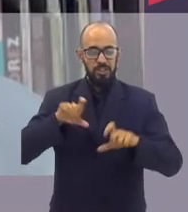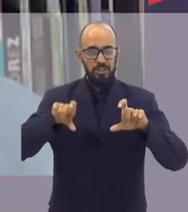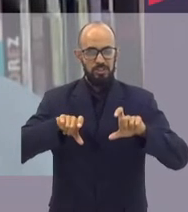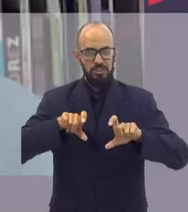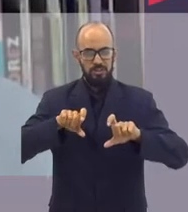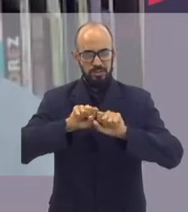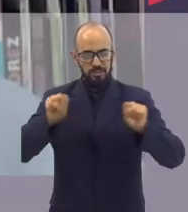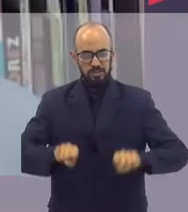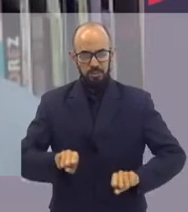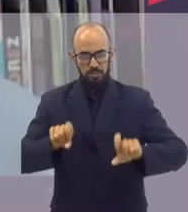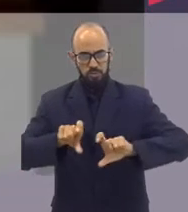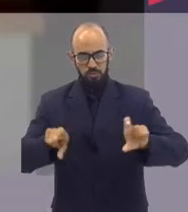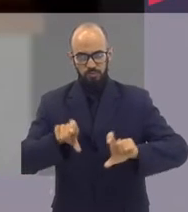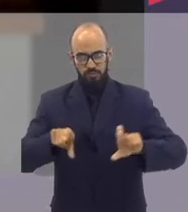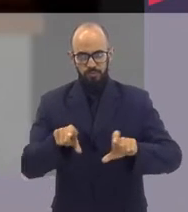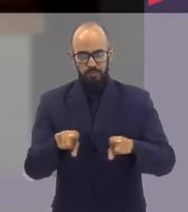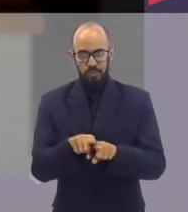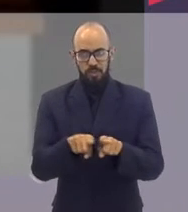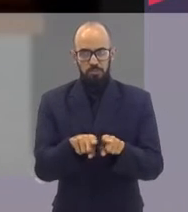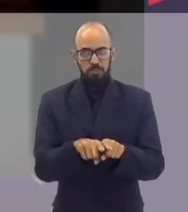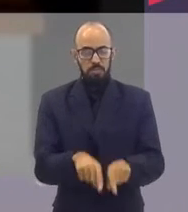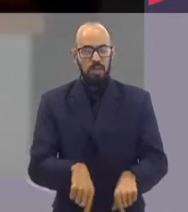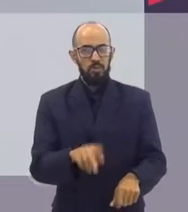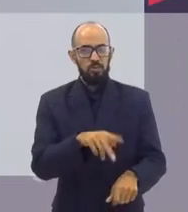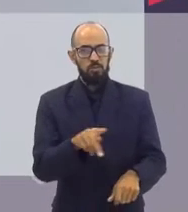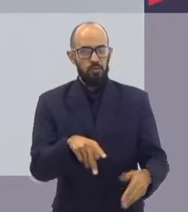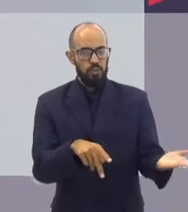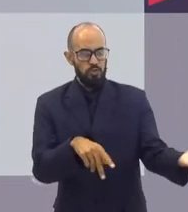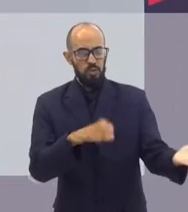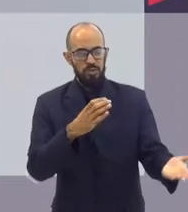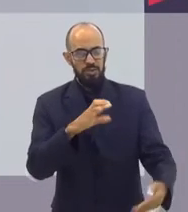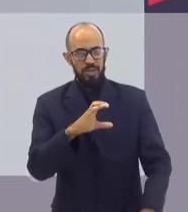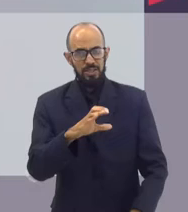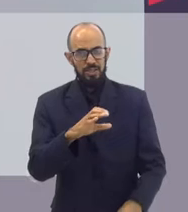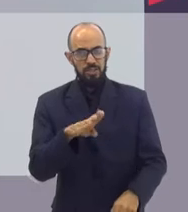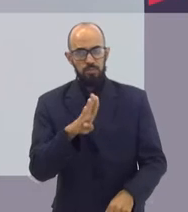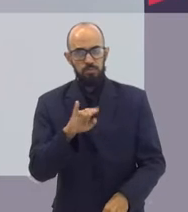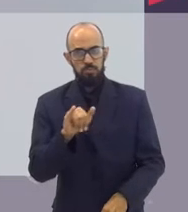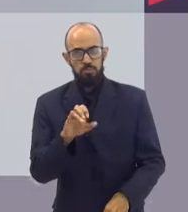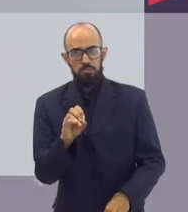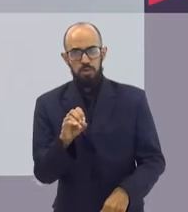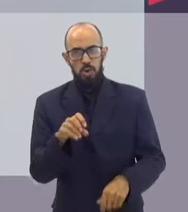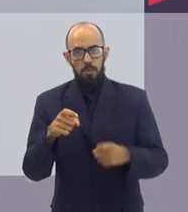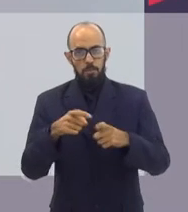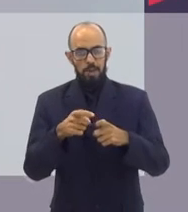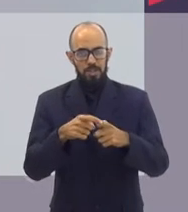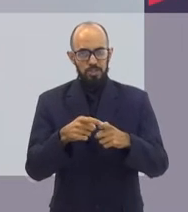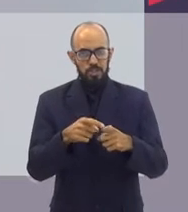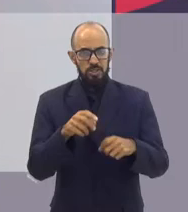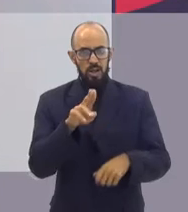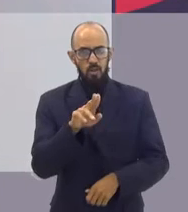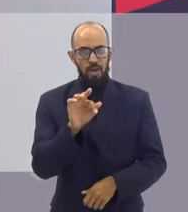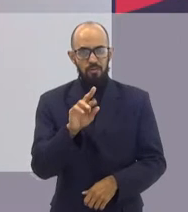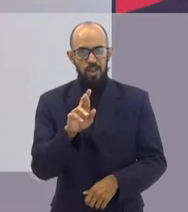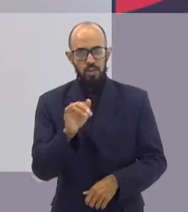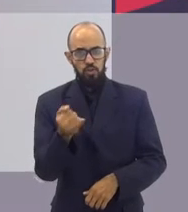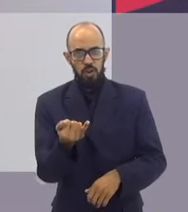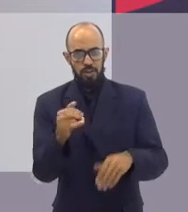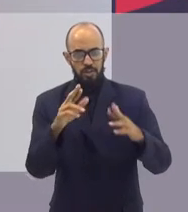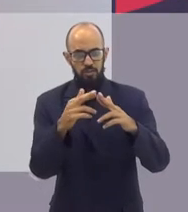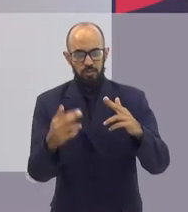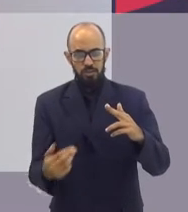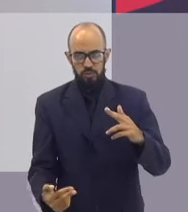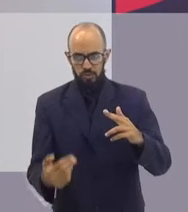da COP-UFRJ, e com o professor François Noël, do Instituto de Ciências Biomédicas da UFRJ. Muito obrigada